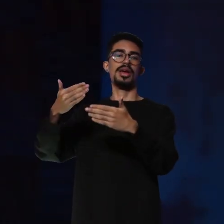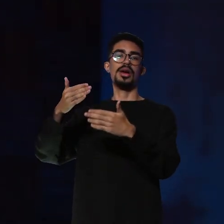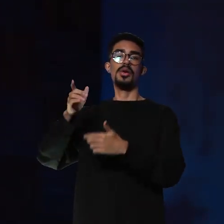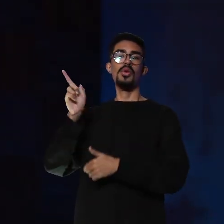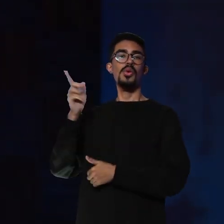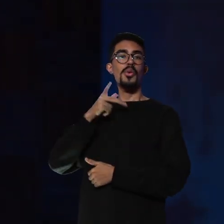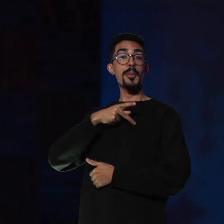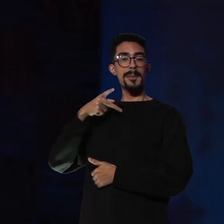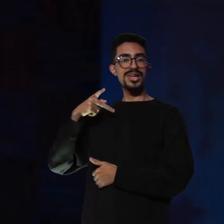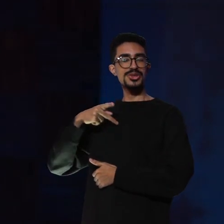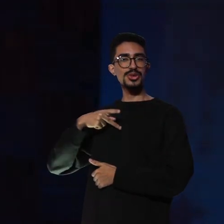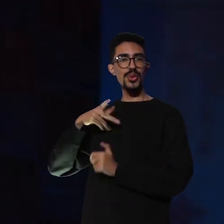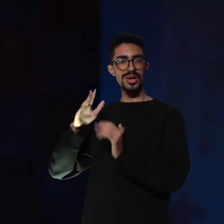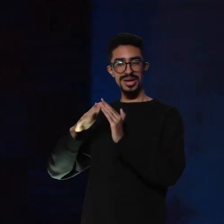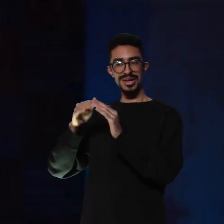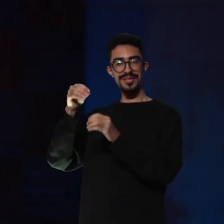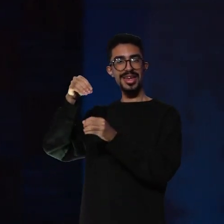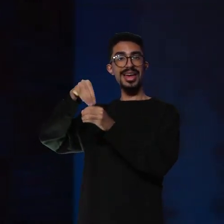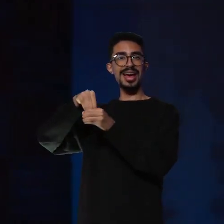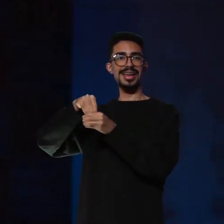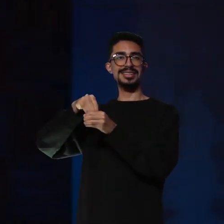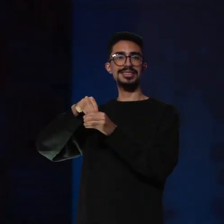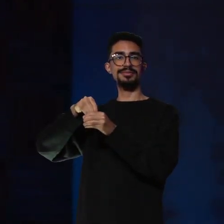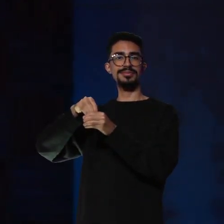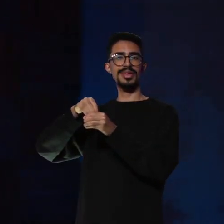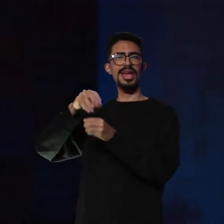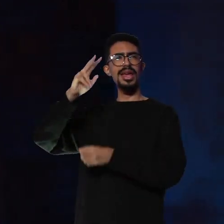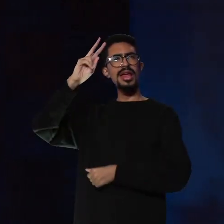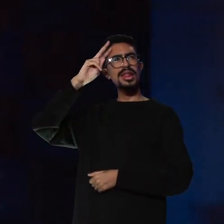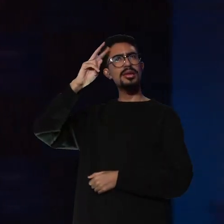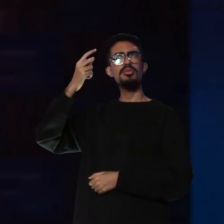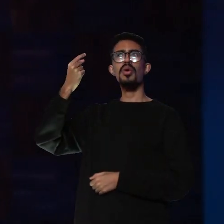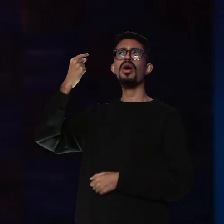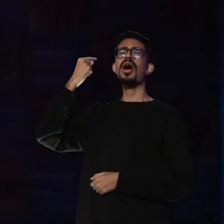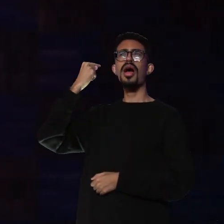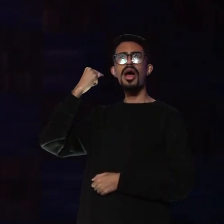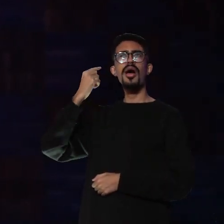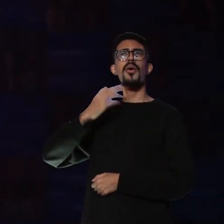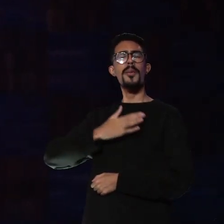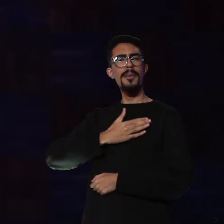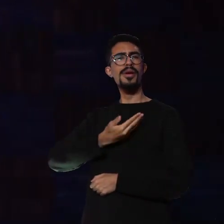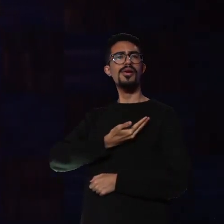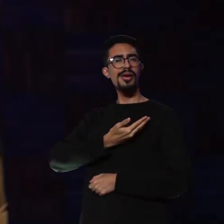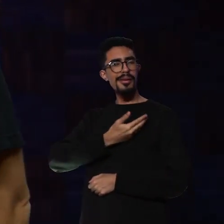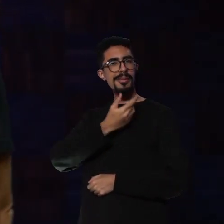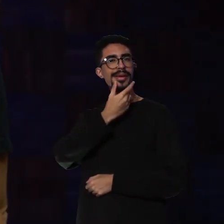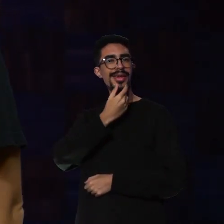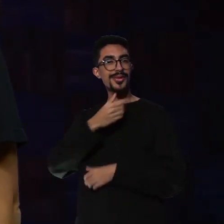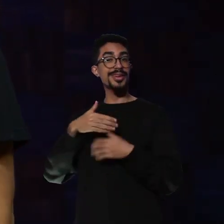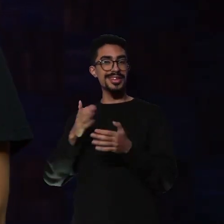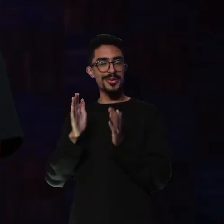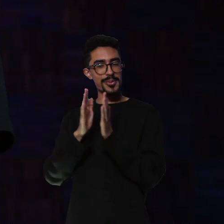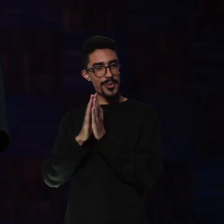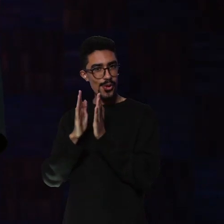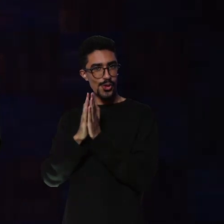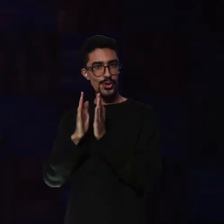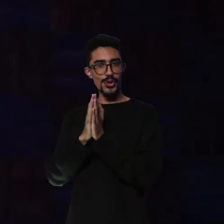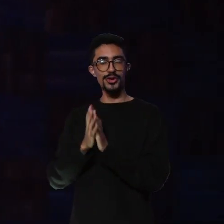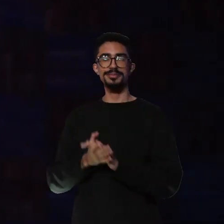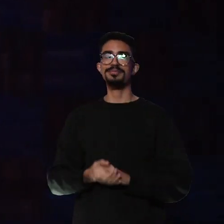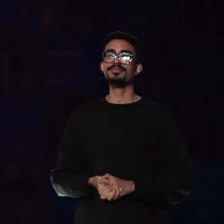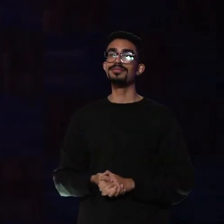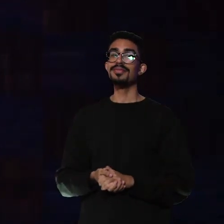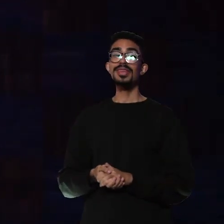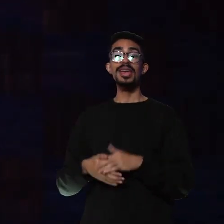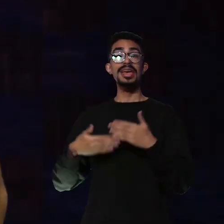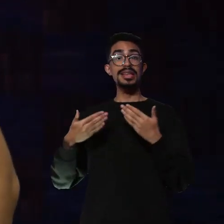estava orando e lembrei dele, e comecei a orar por ele. Na outra semana, ou 2 semanas depois, eu estava voltando de viagem com a minha esposa, e quem senta do meu lado